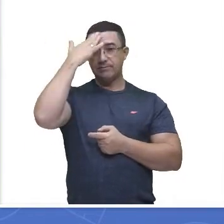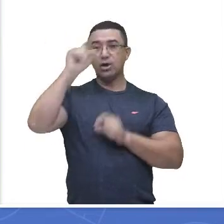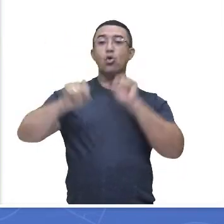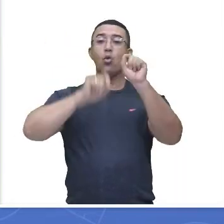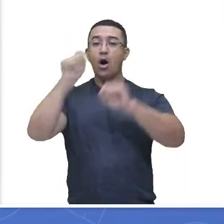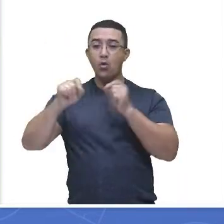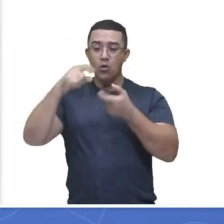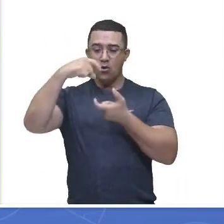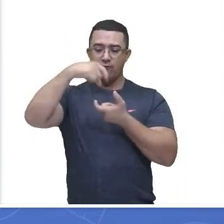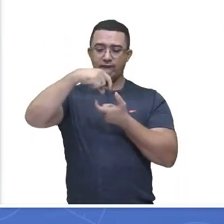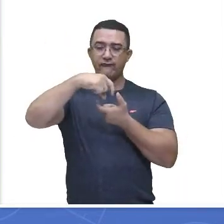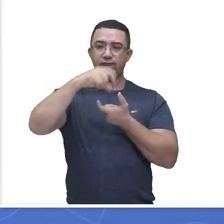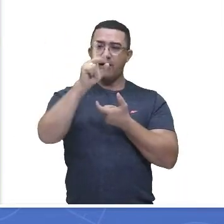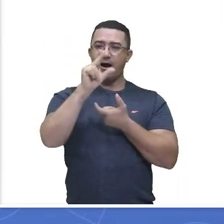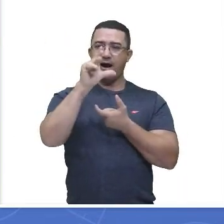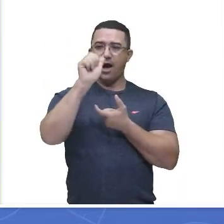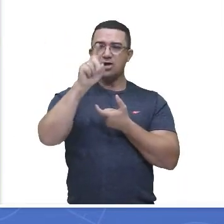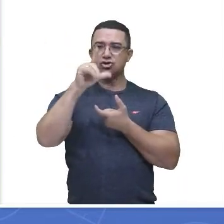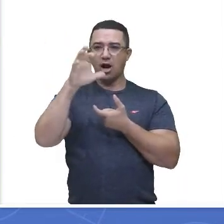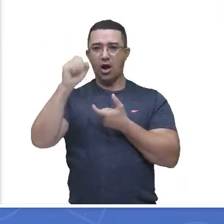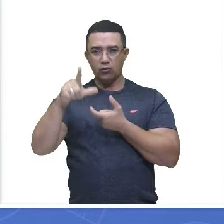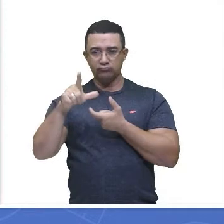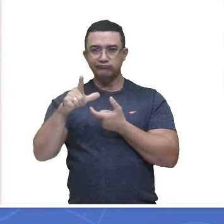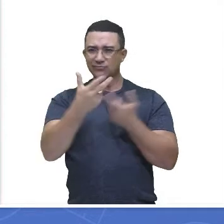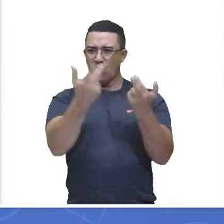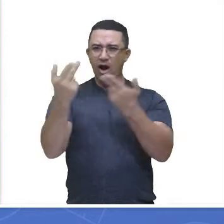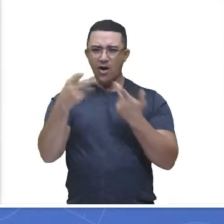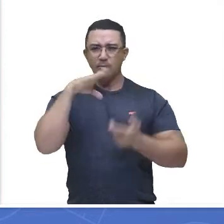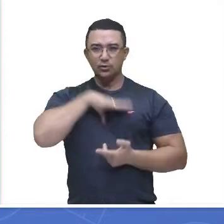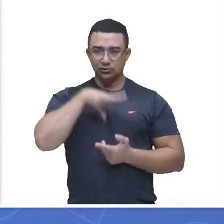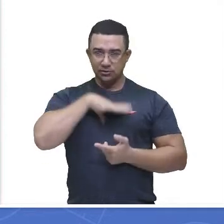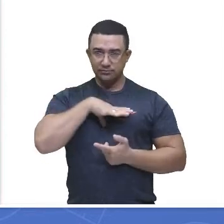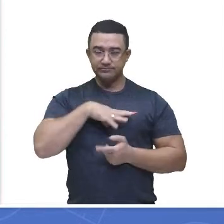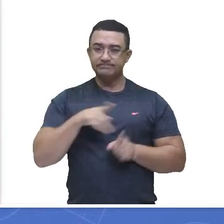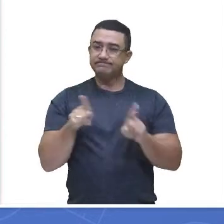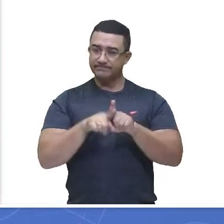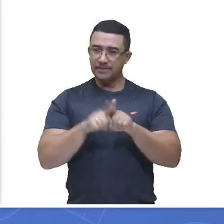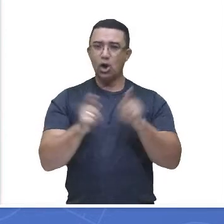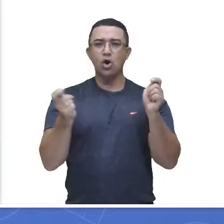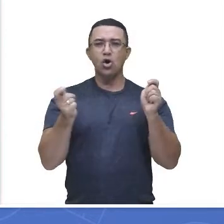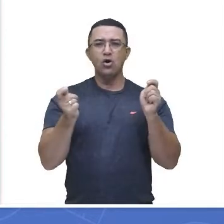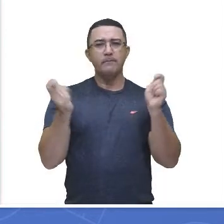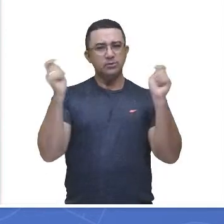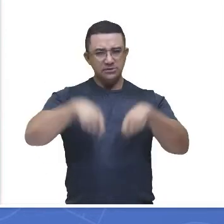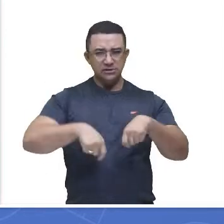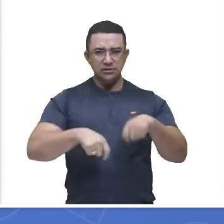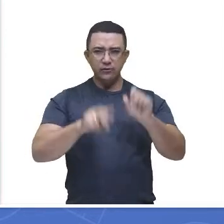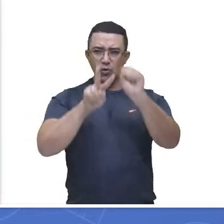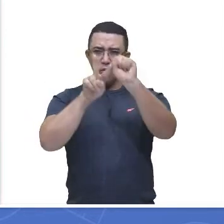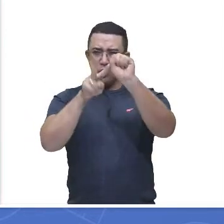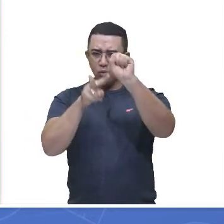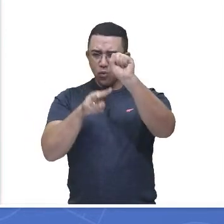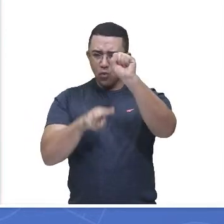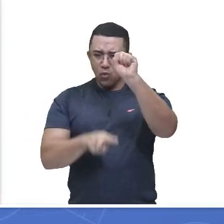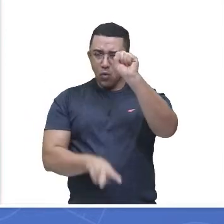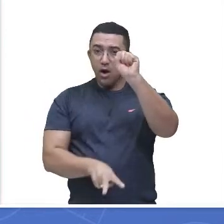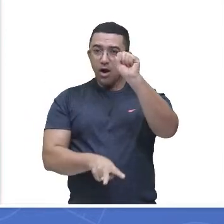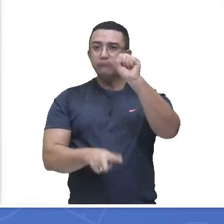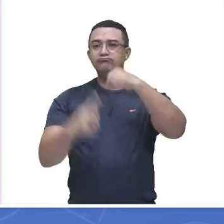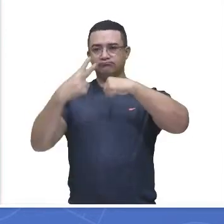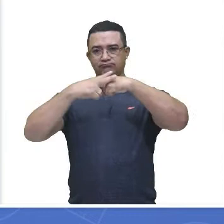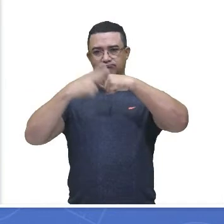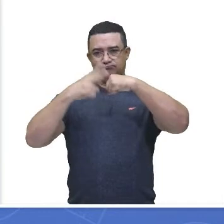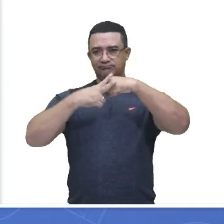gente faz em língua portuguesa também, e também a gente consegue conjugar corretamente, utilizando